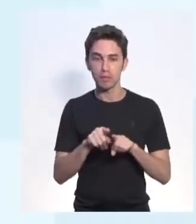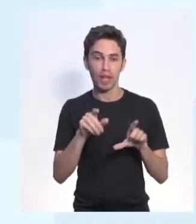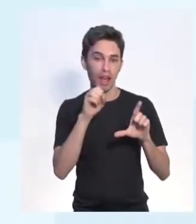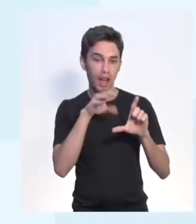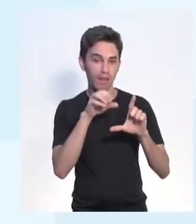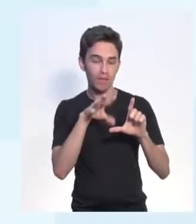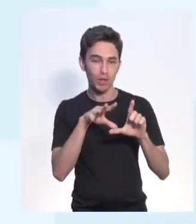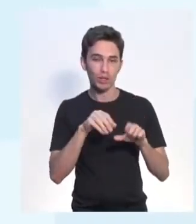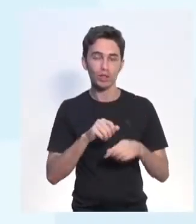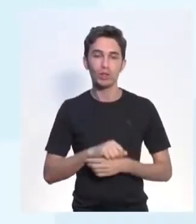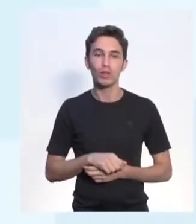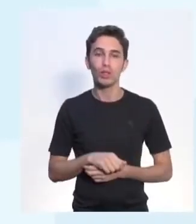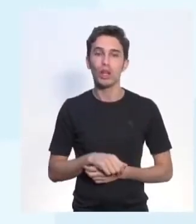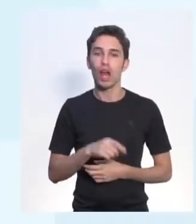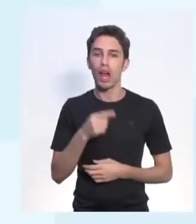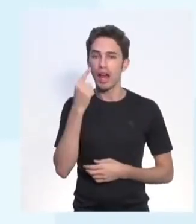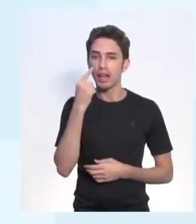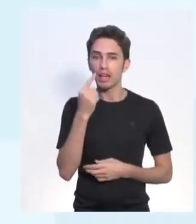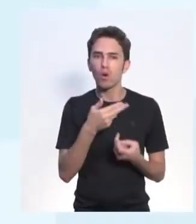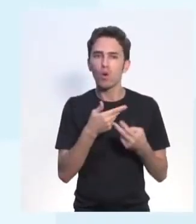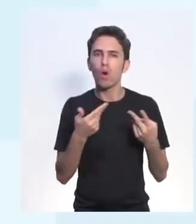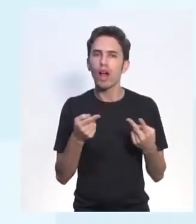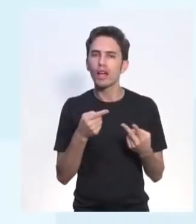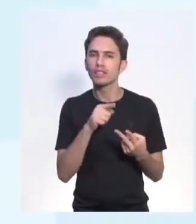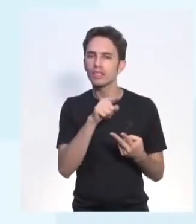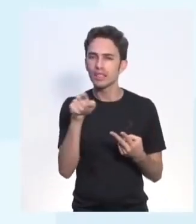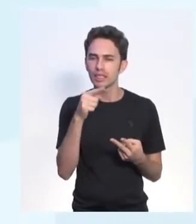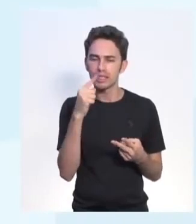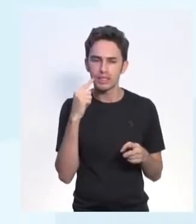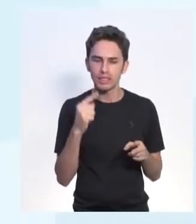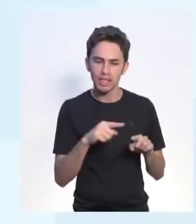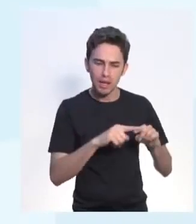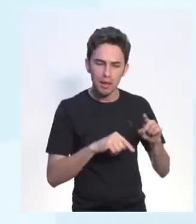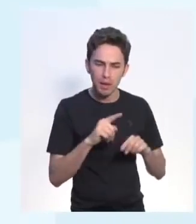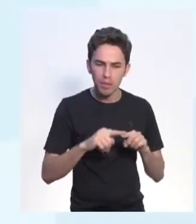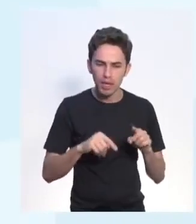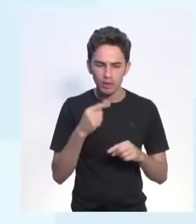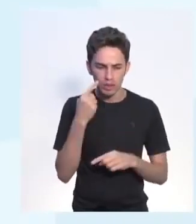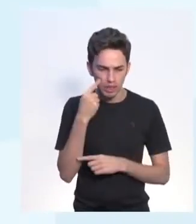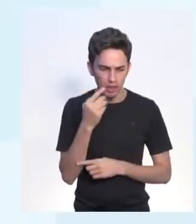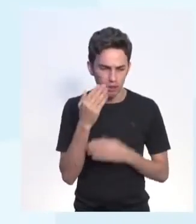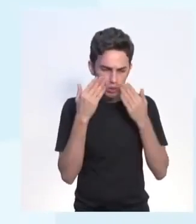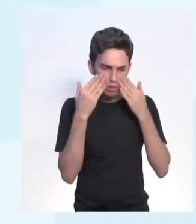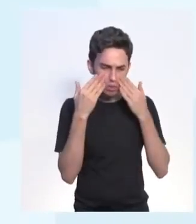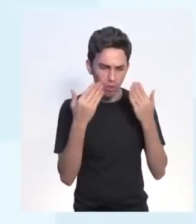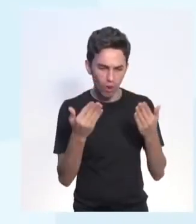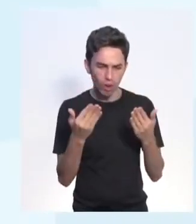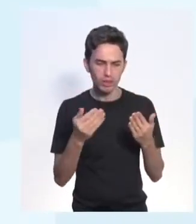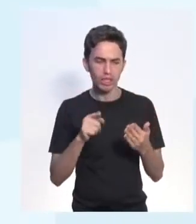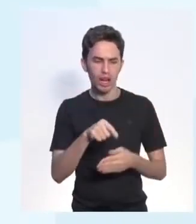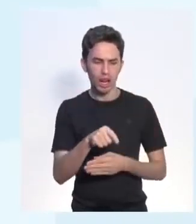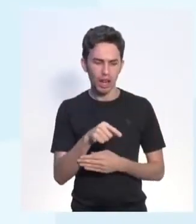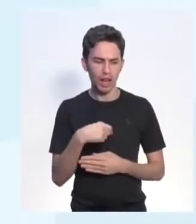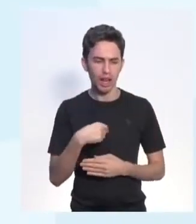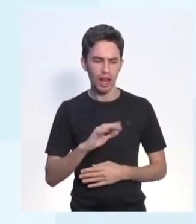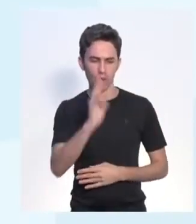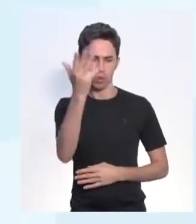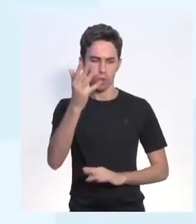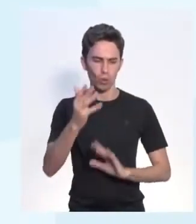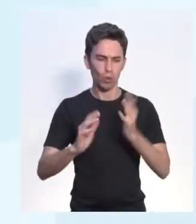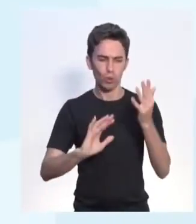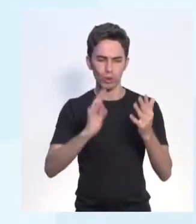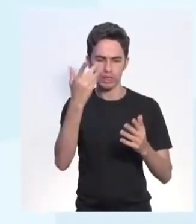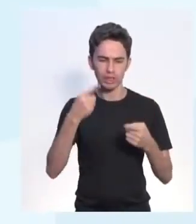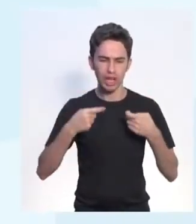os elementos apresentados nas imagens e na tabela que nos apresentam as consequências da Guerra